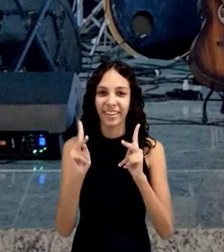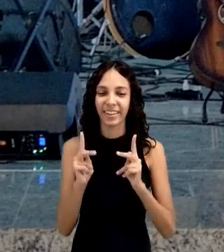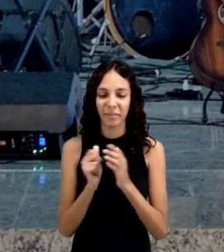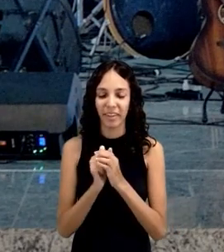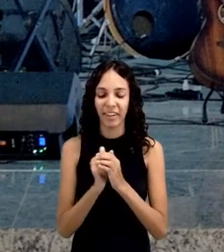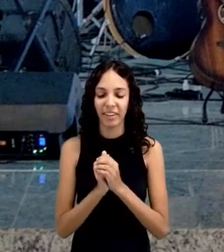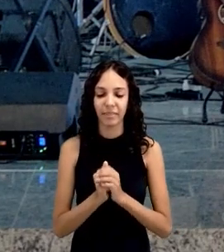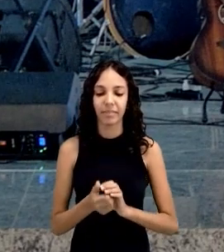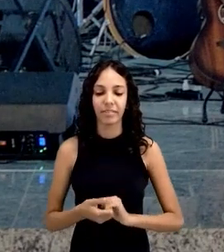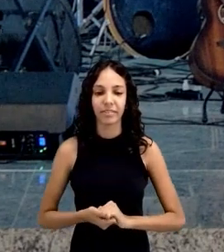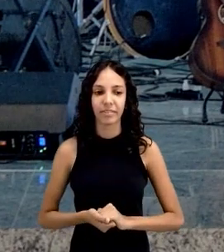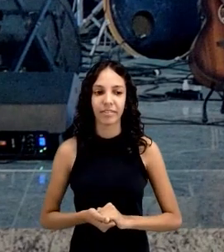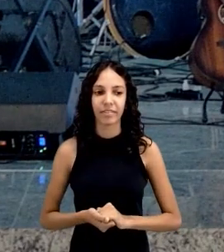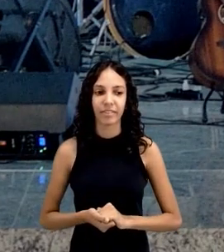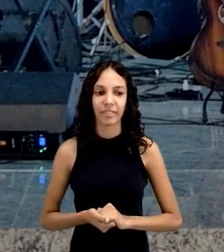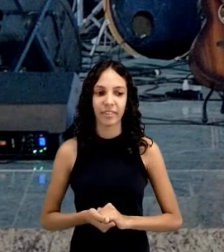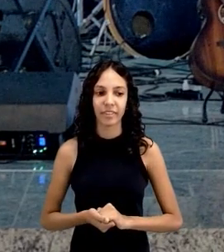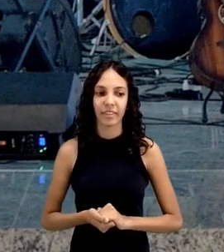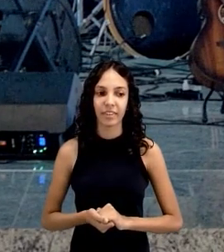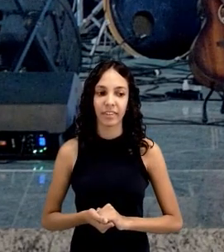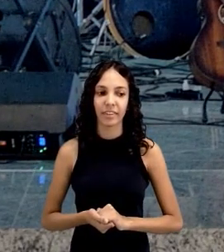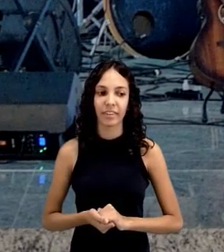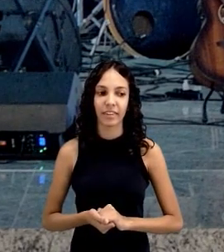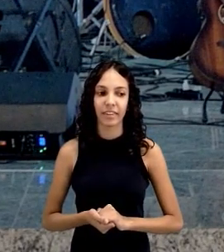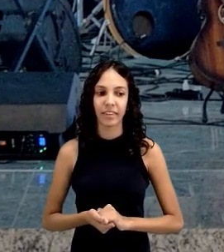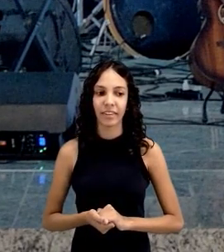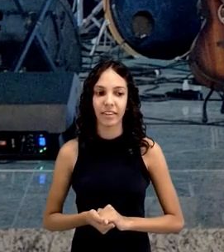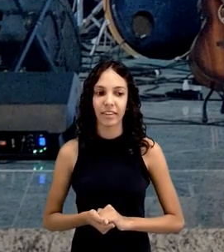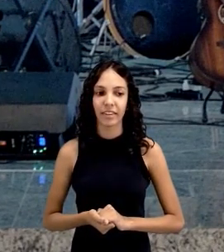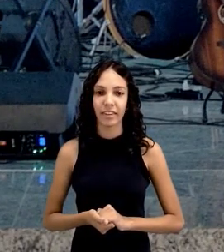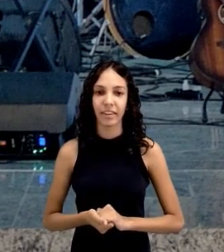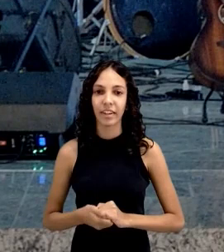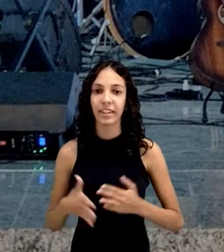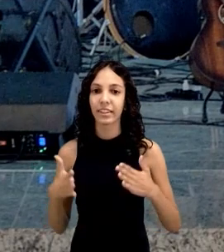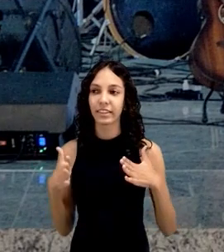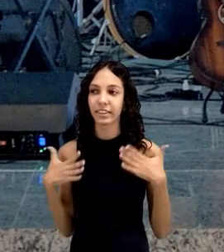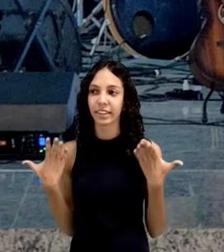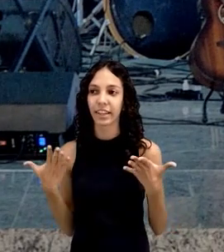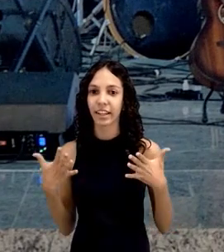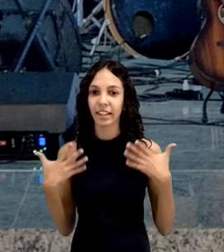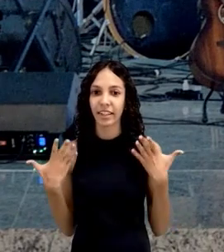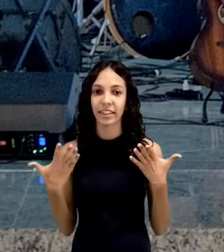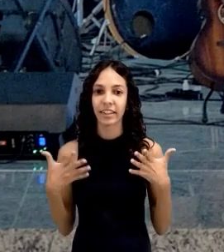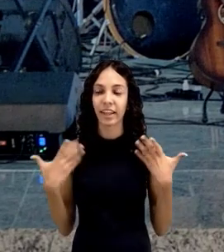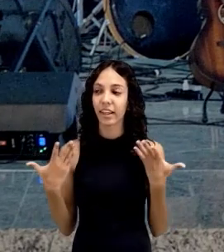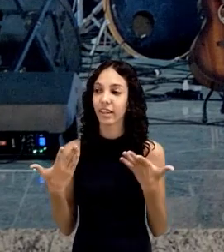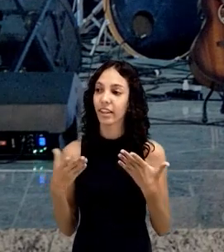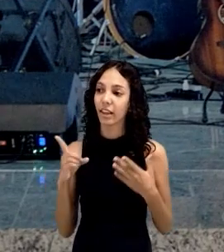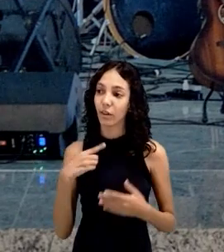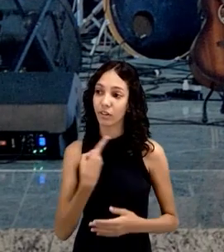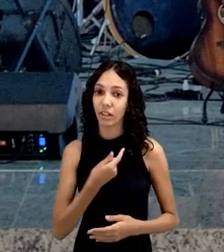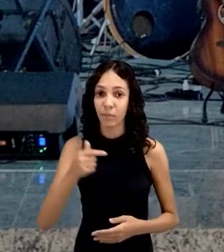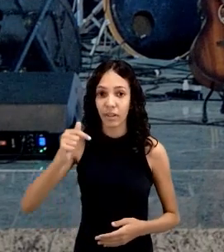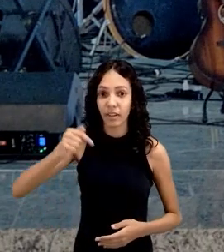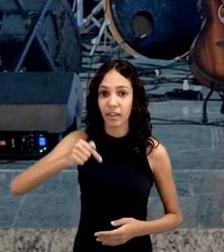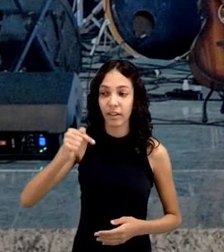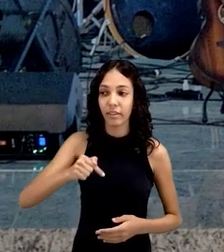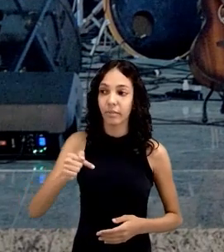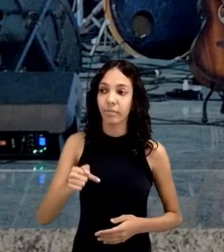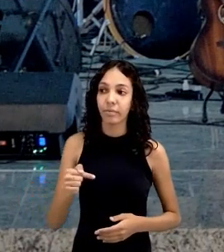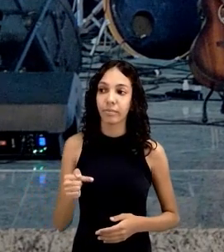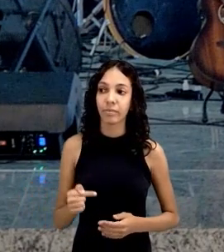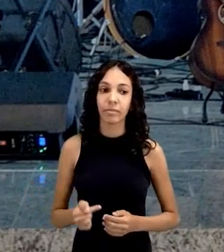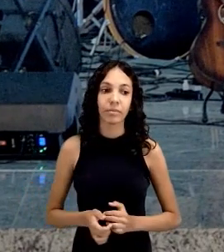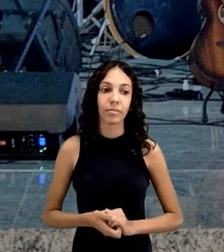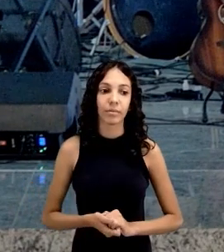Motivo de grande alegria estamos aqui. Agora, infelizmente, acabando